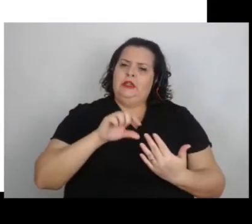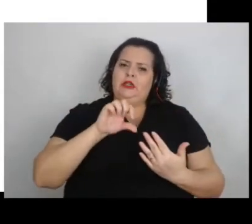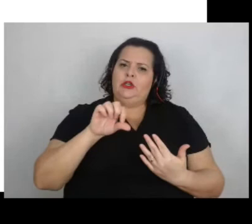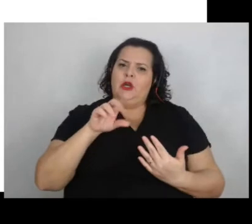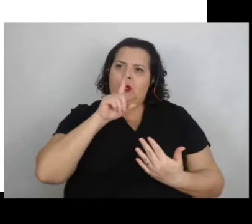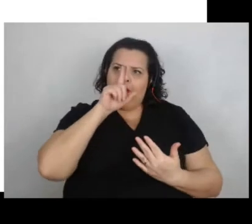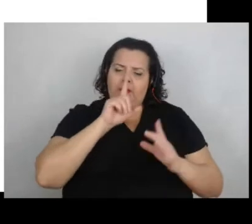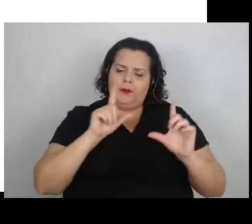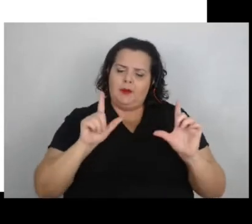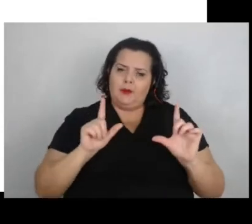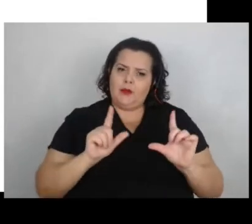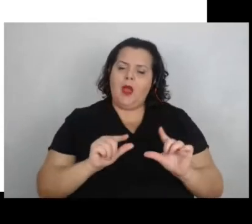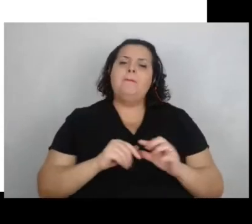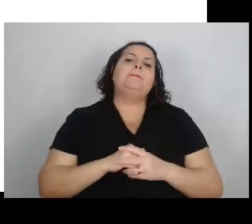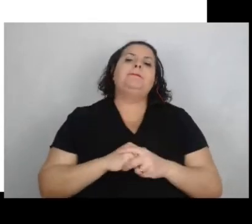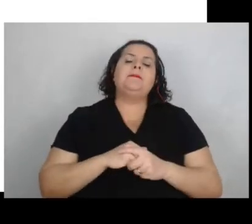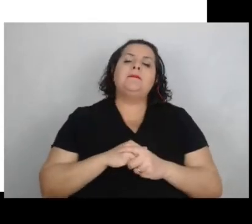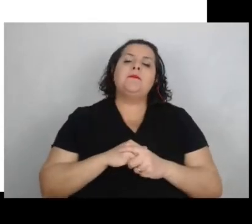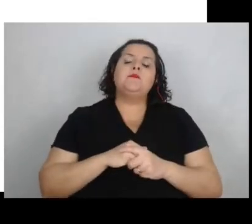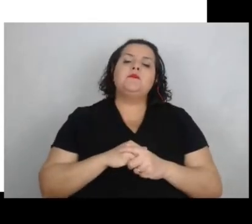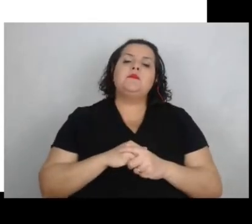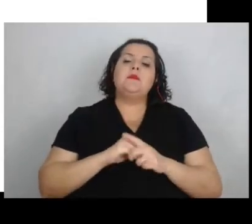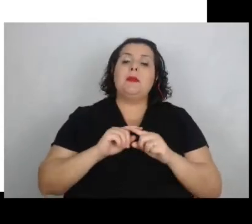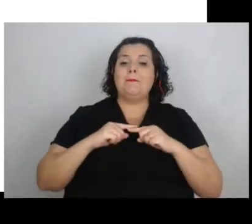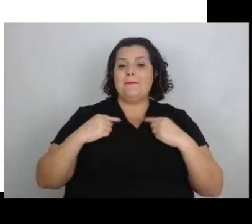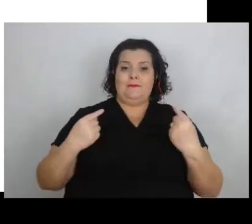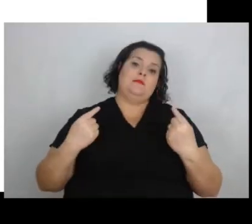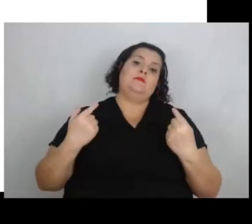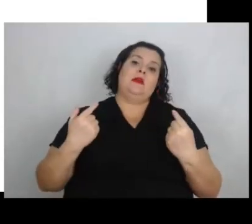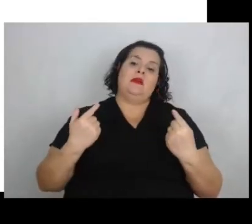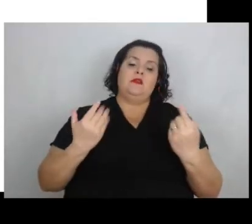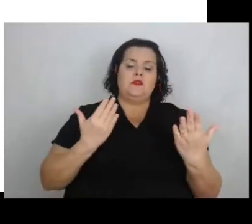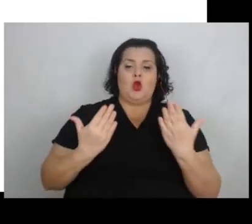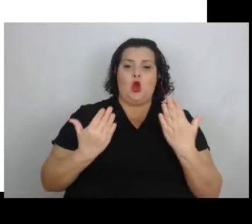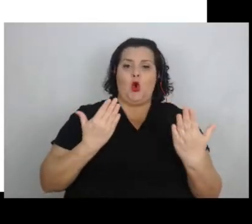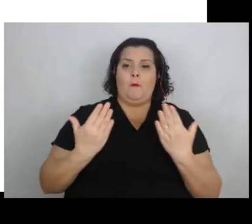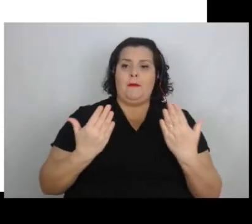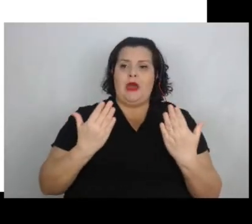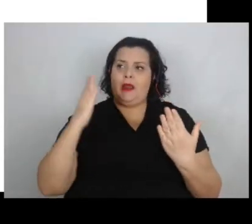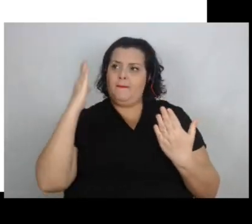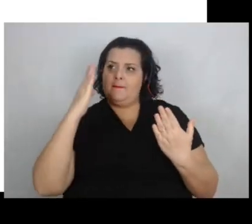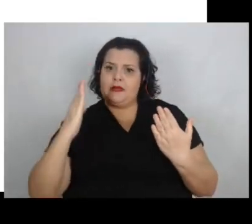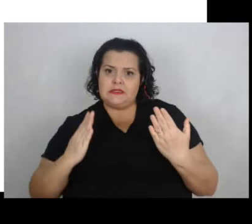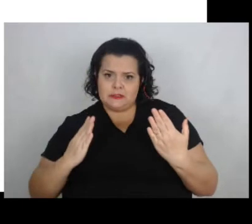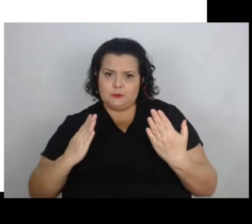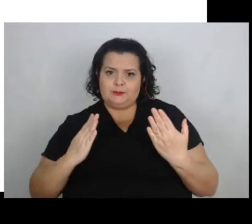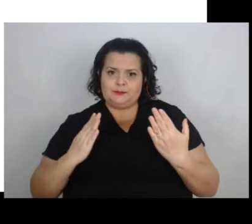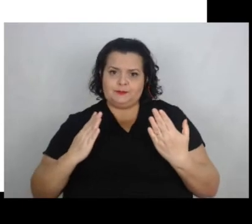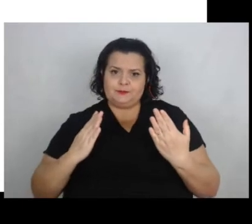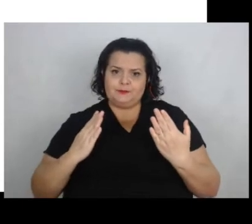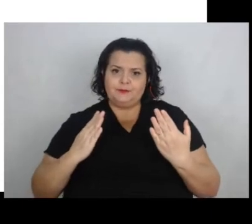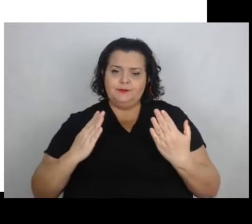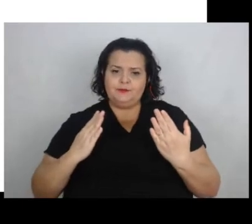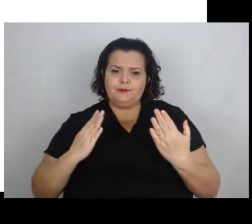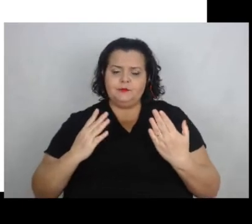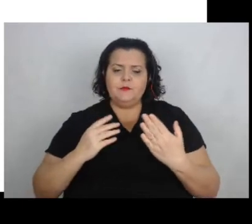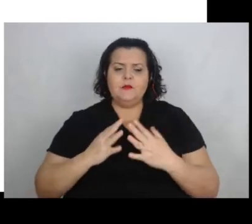3,9%, né? Mas que quando a gente tenta comparar o que acontece no Brasil, algumas coisas